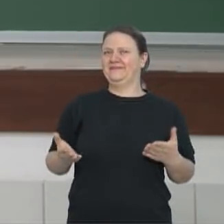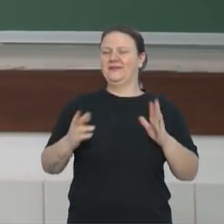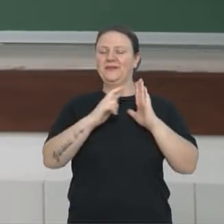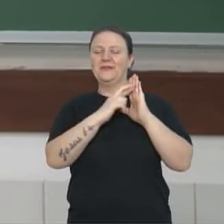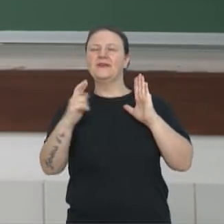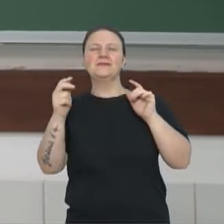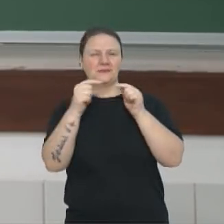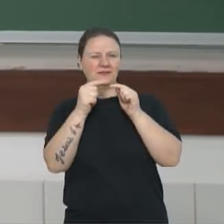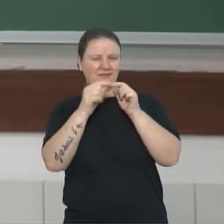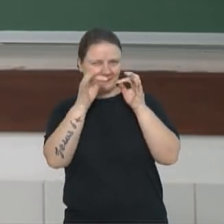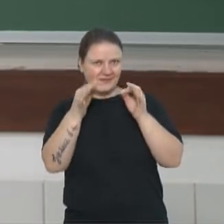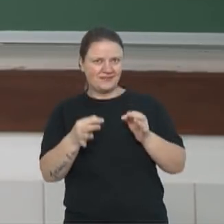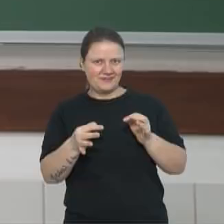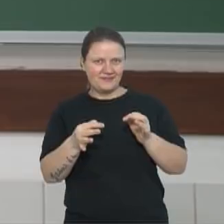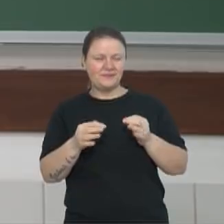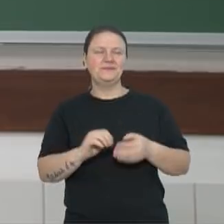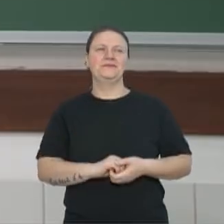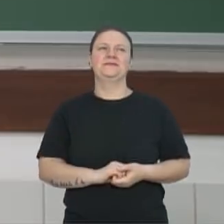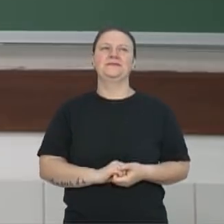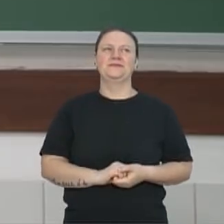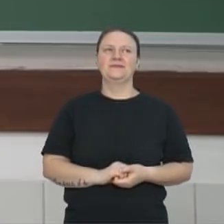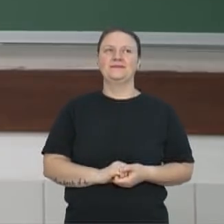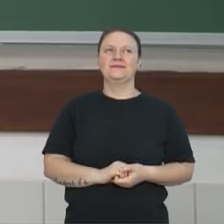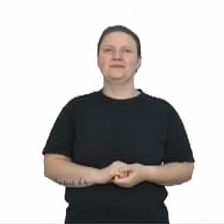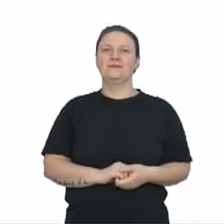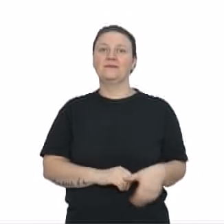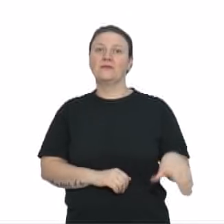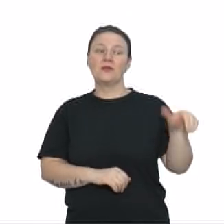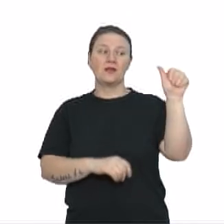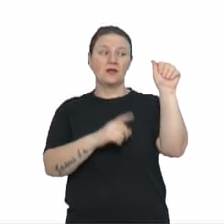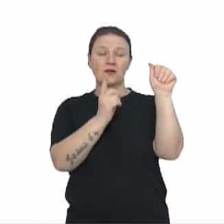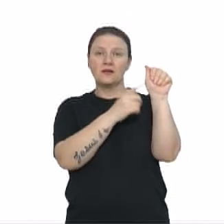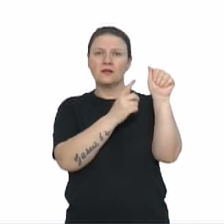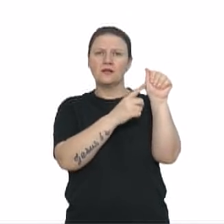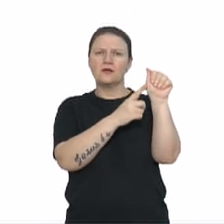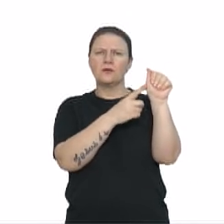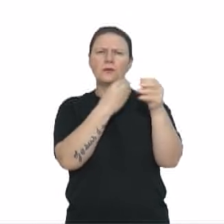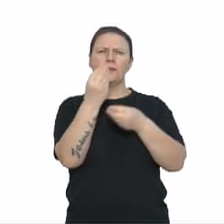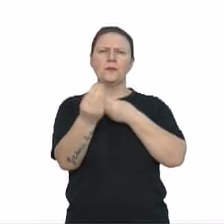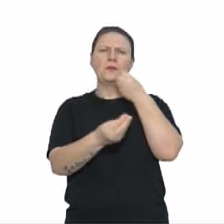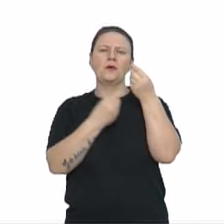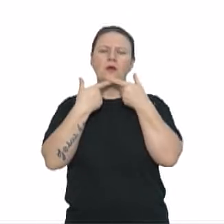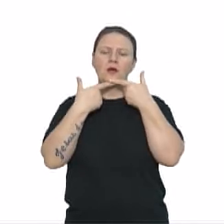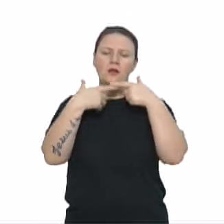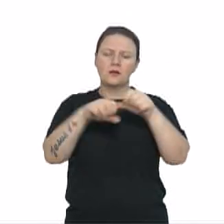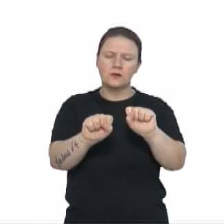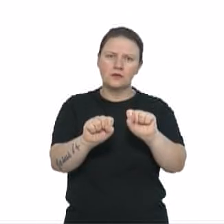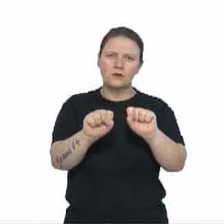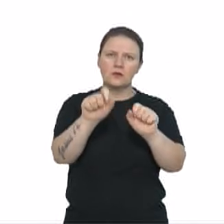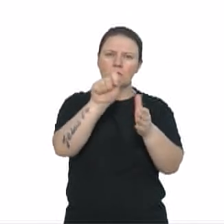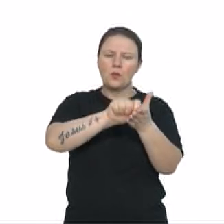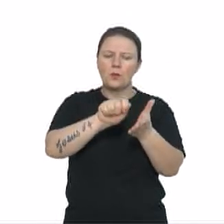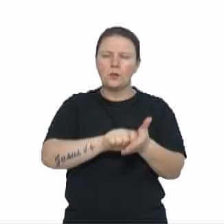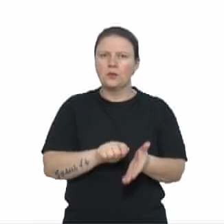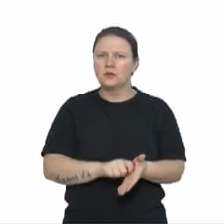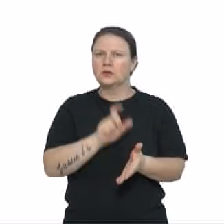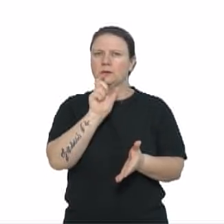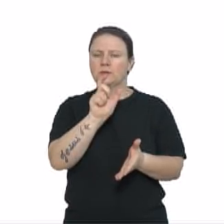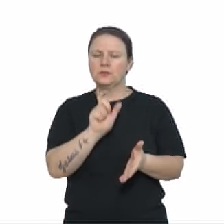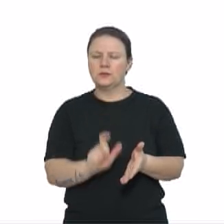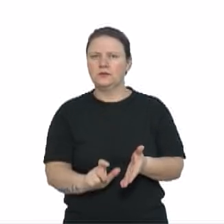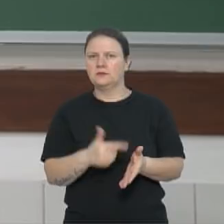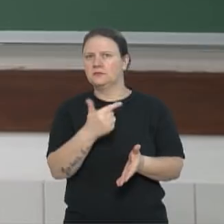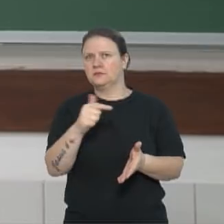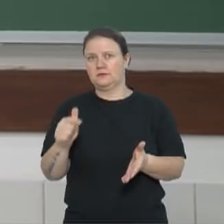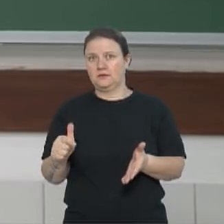resposta certa para essa pergunta? Então, como se dá a linguagem não verbal? Ou melhor, a